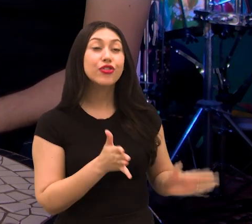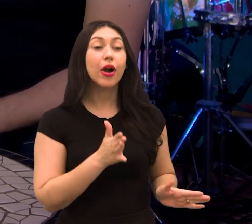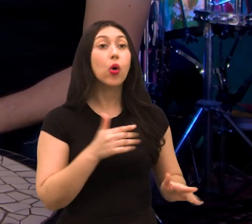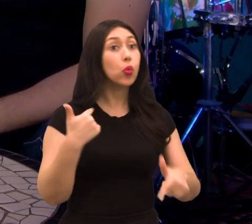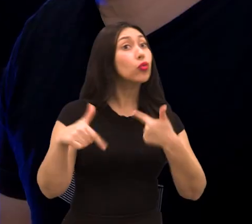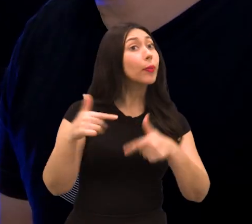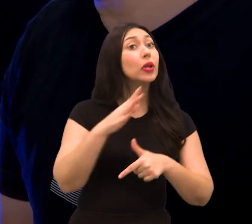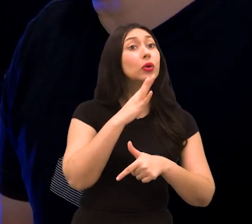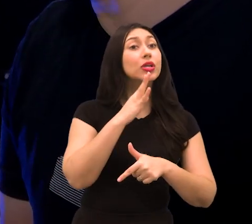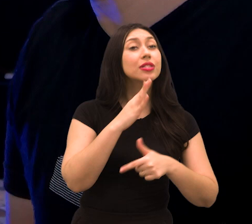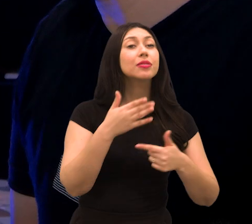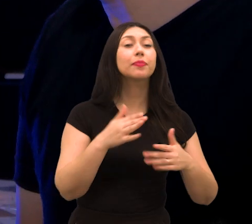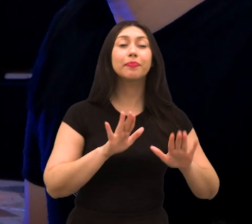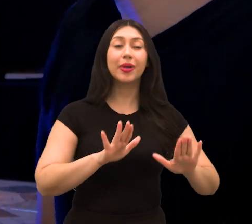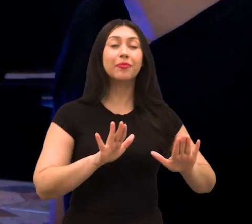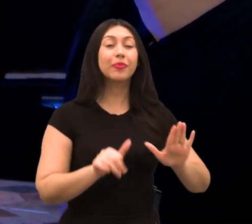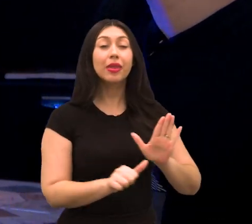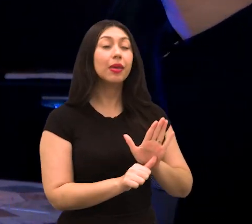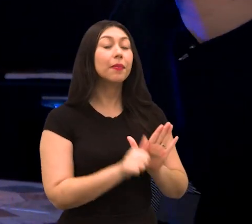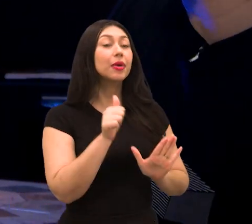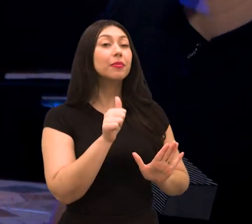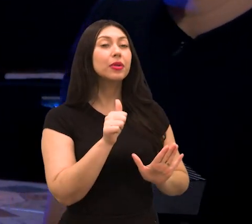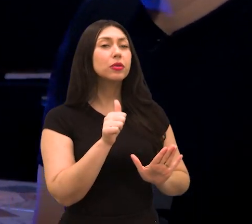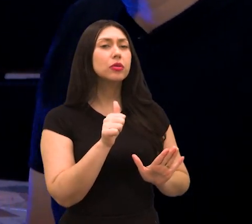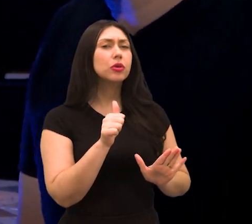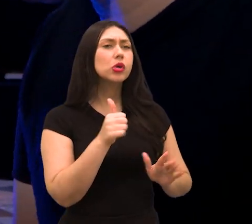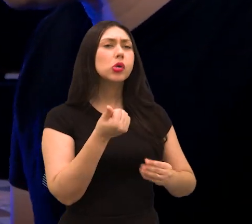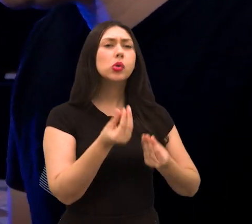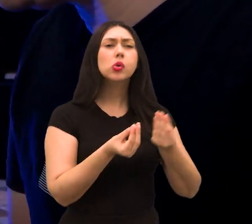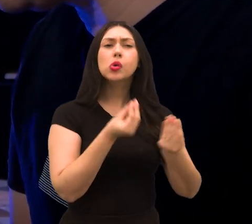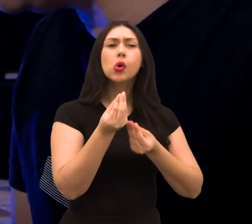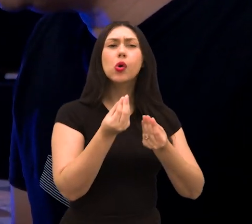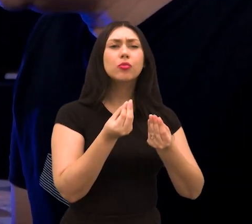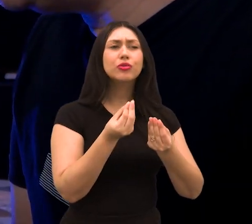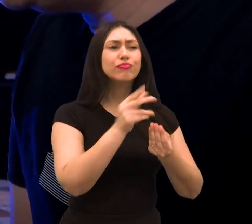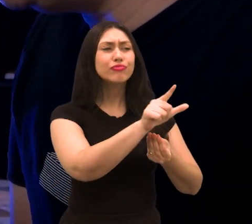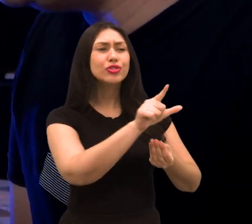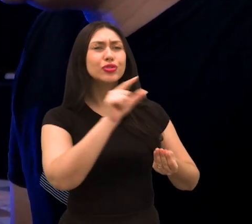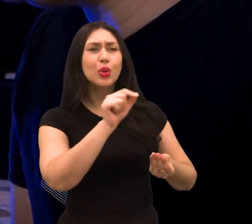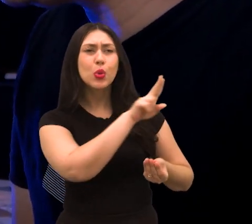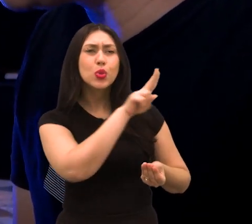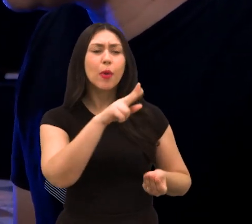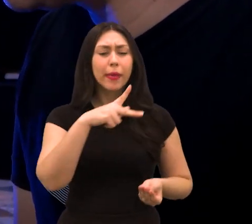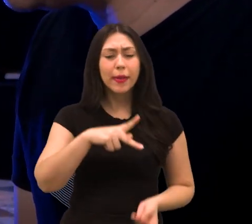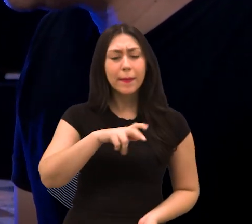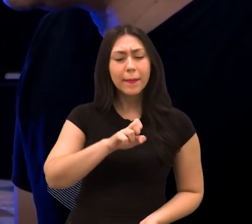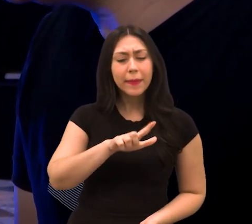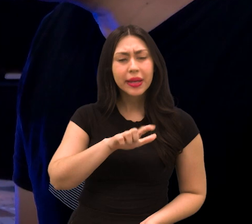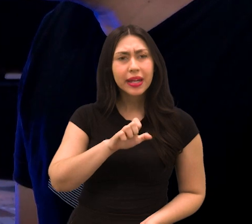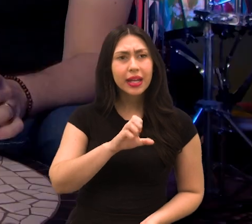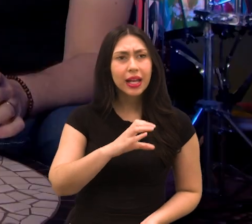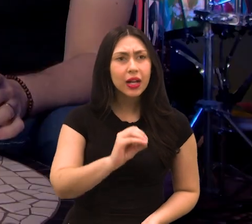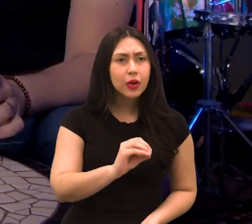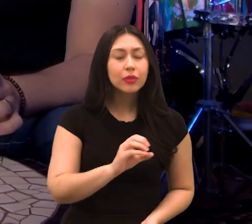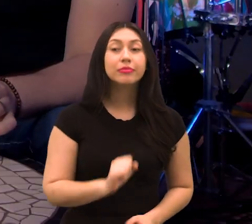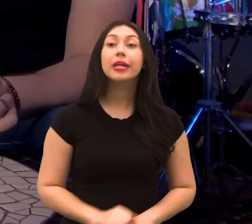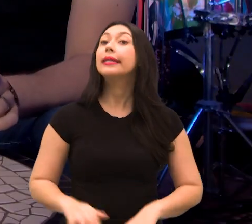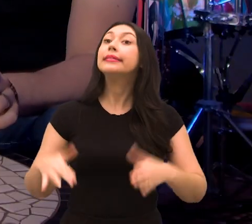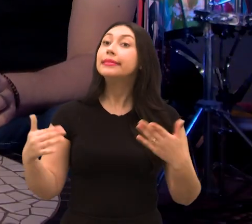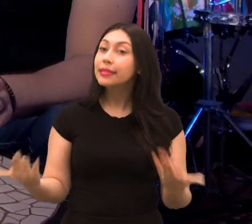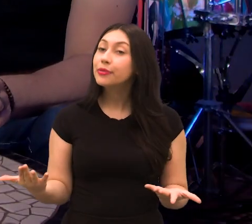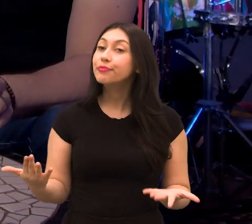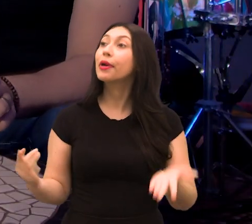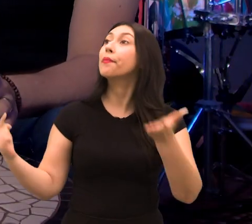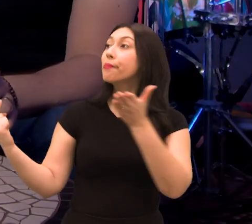seu trabalho. Peleco, primeiro de tudo, né? Como é que originou esse nome artístico, Peleco, né? Me conta. Essa pergunta